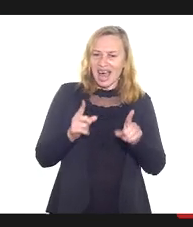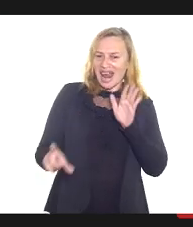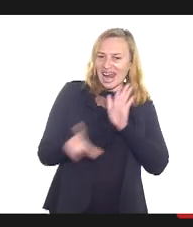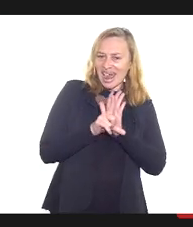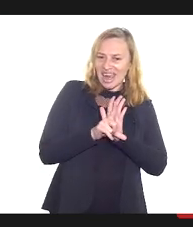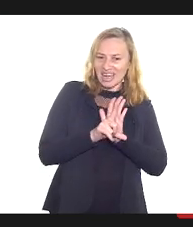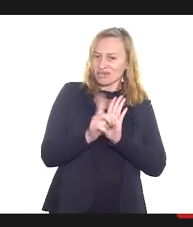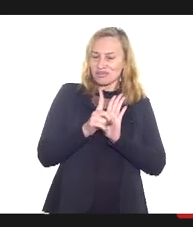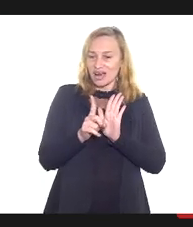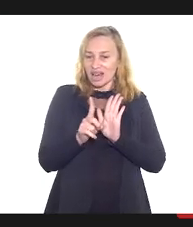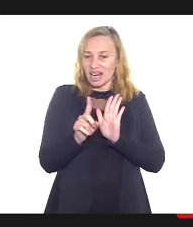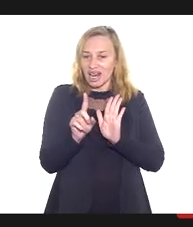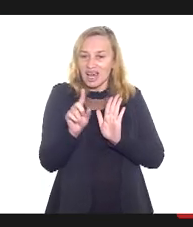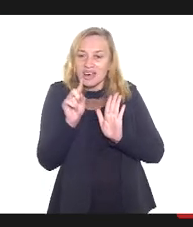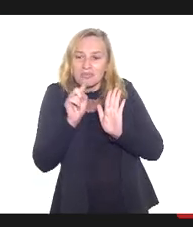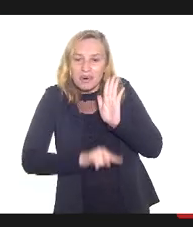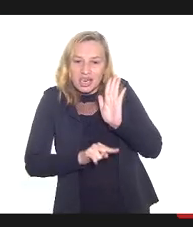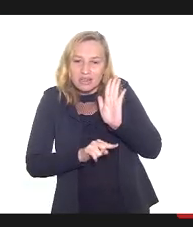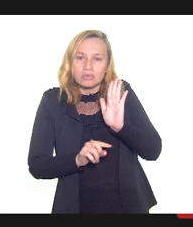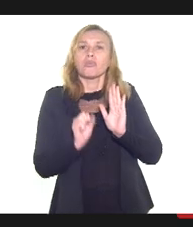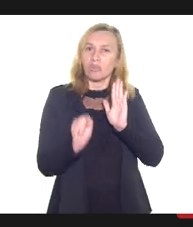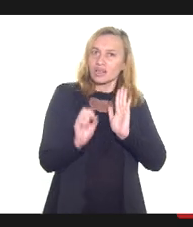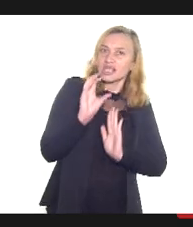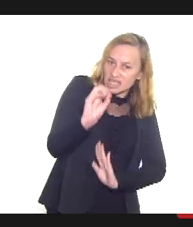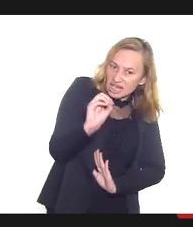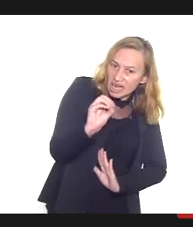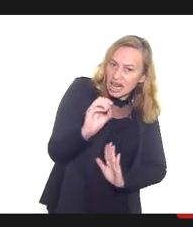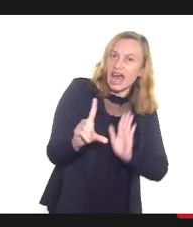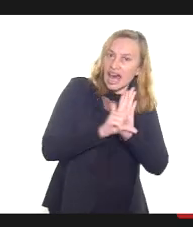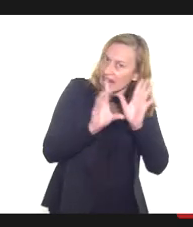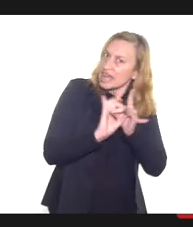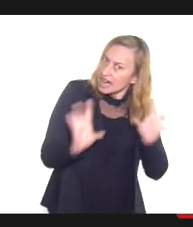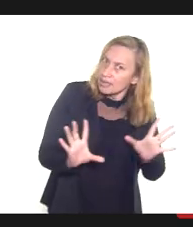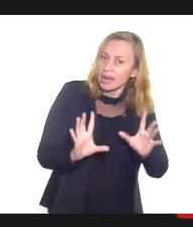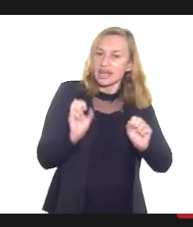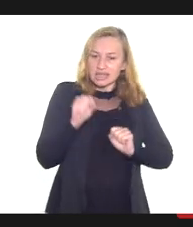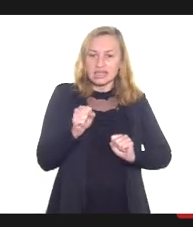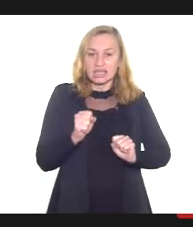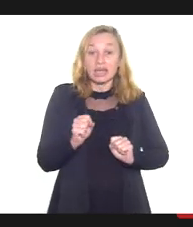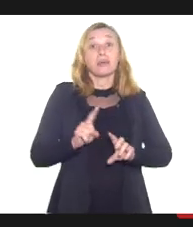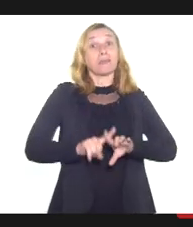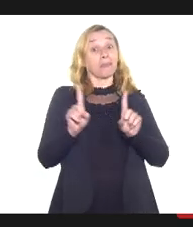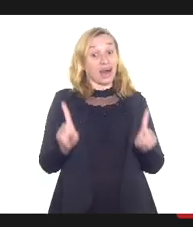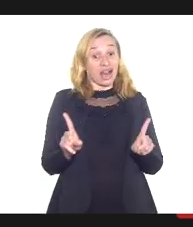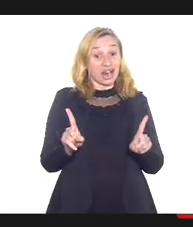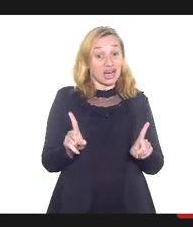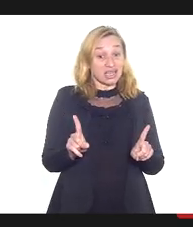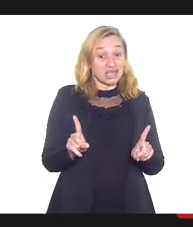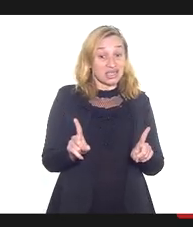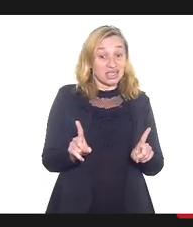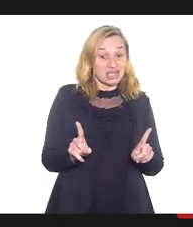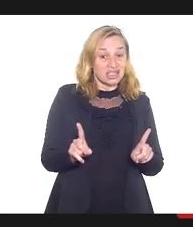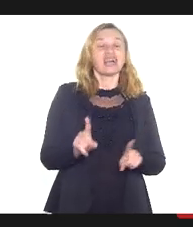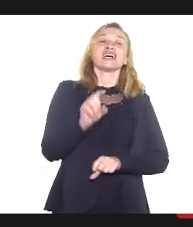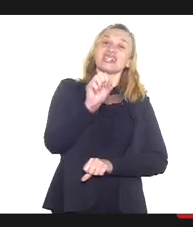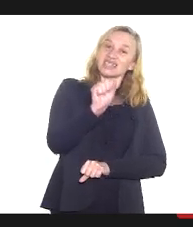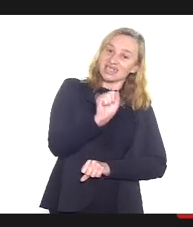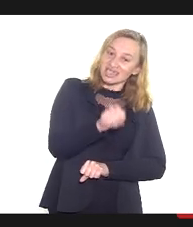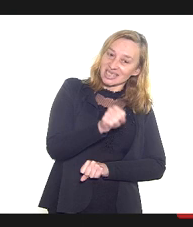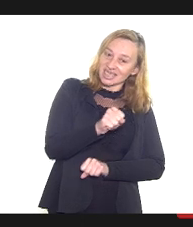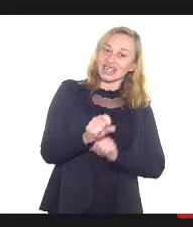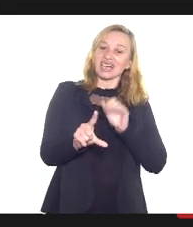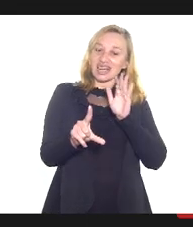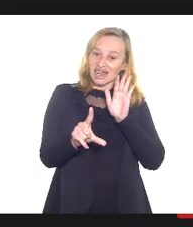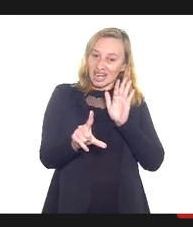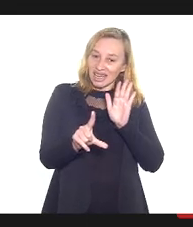limite mínimo, pode ser zero. A lei permite isso. No entanto, para os itinerários, aí sim tem limite